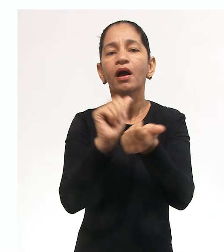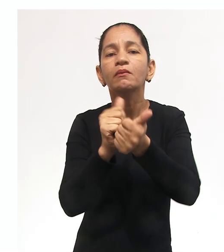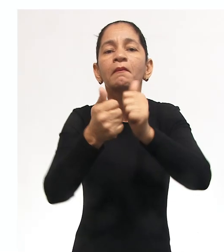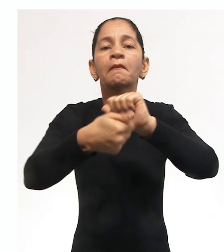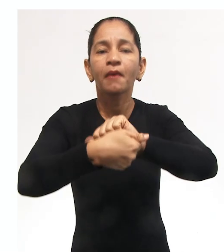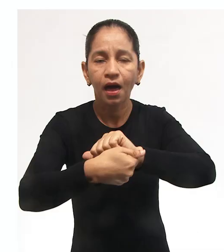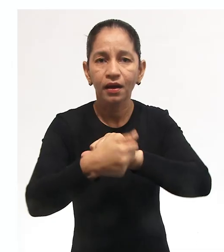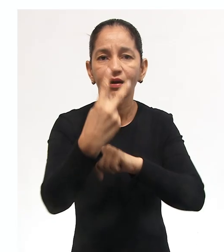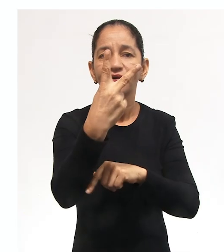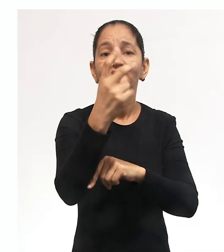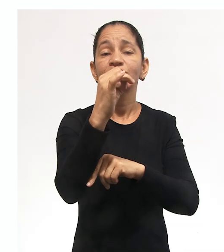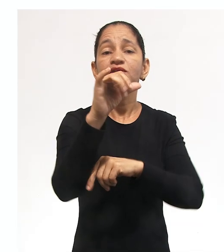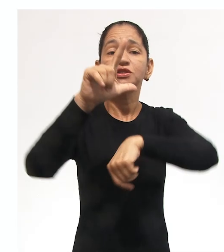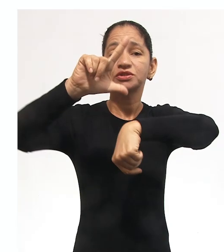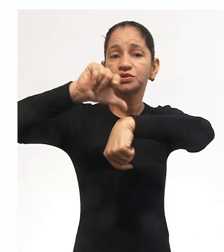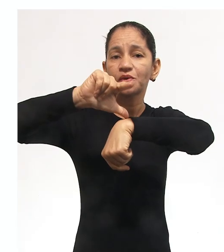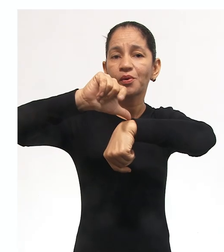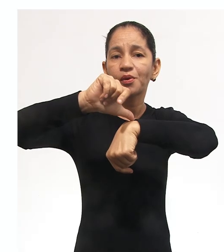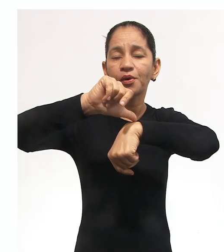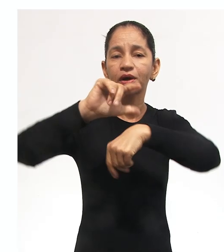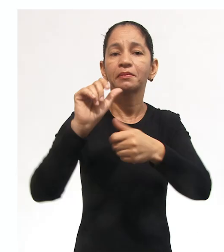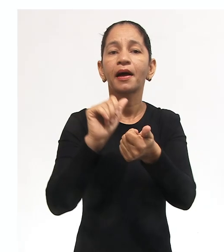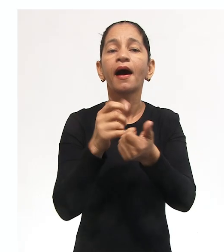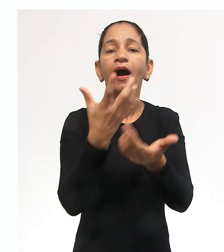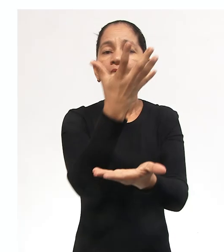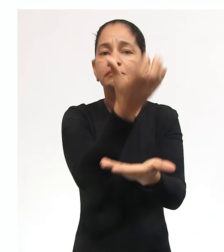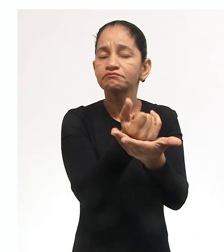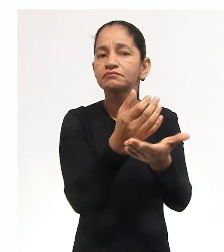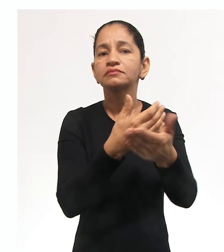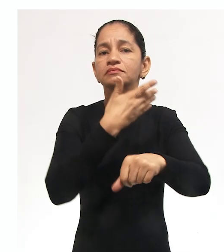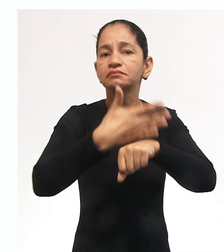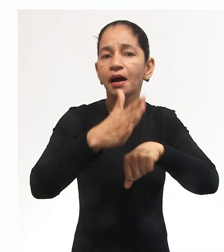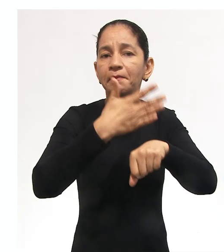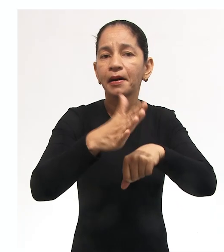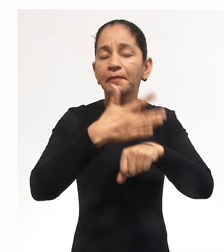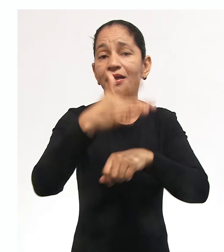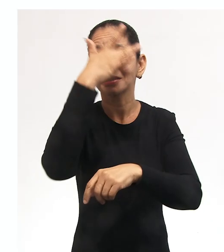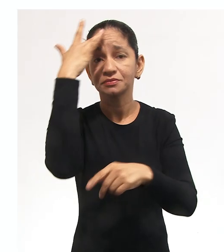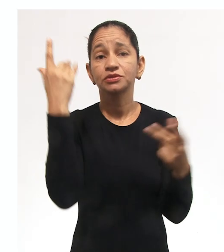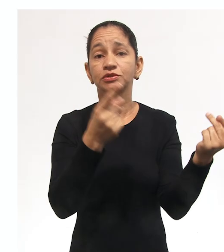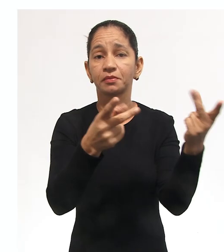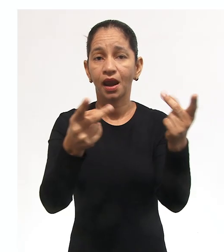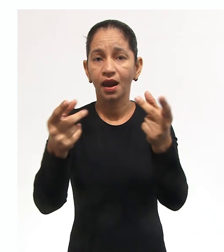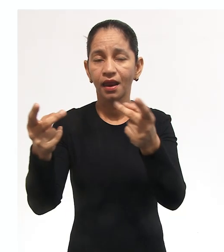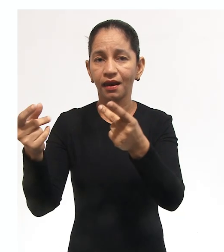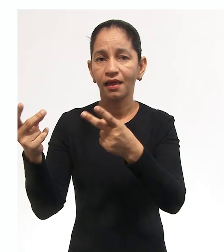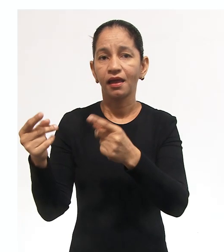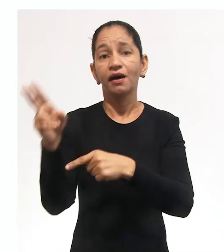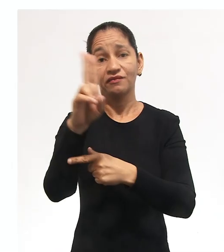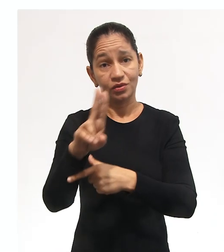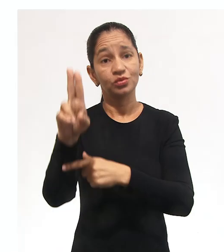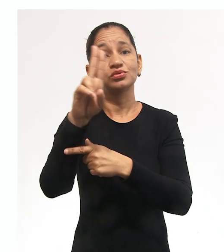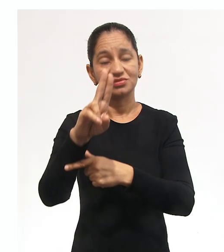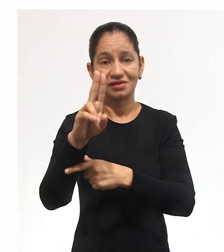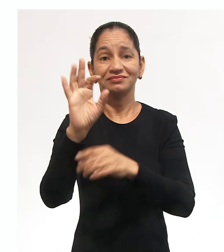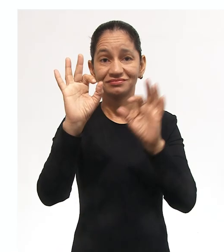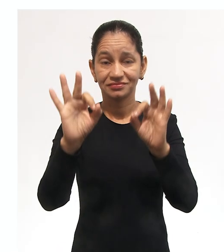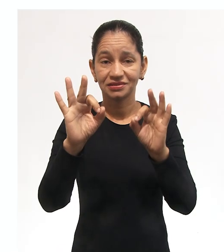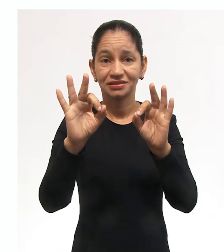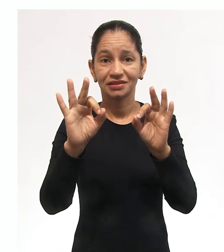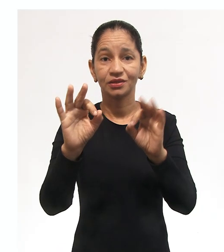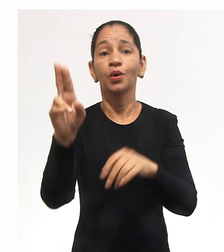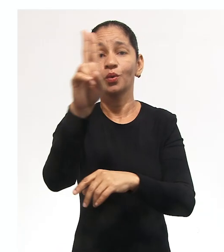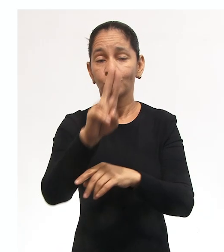implementação? Olha só, 20 horas de implementação, mais a capacitação que vai ser destinada para poder